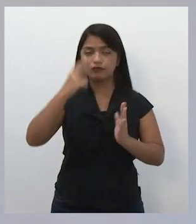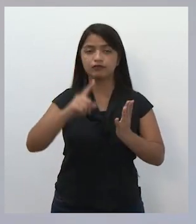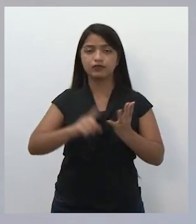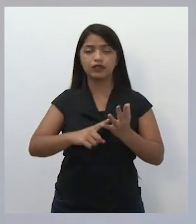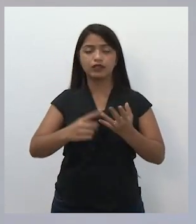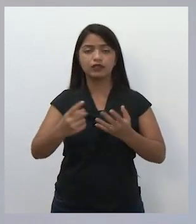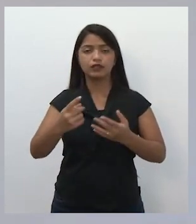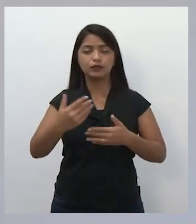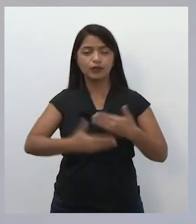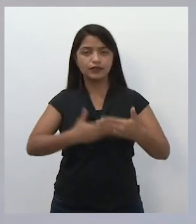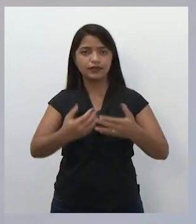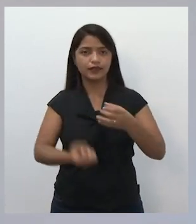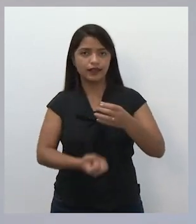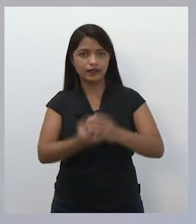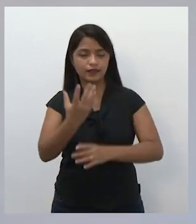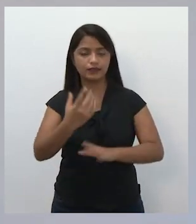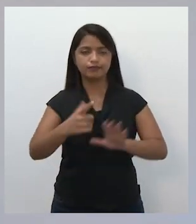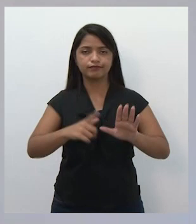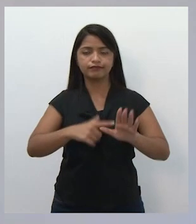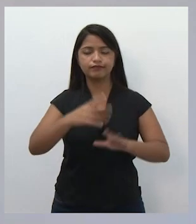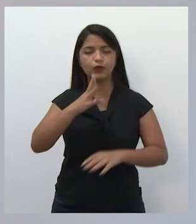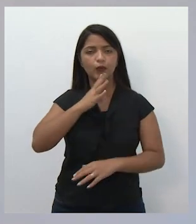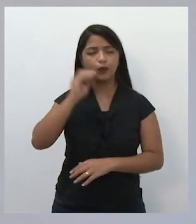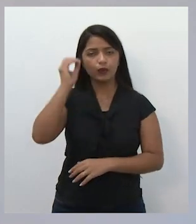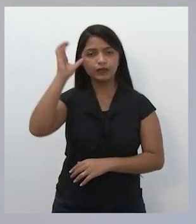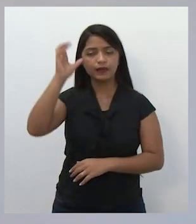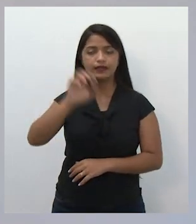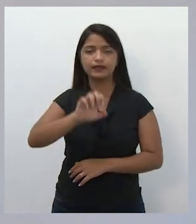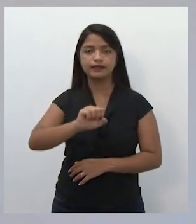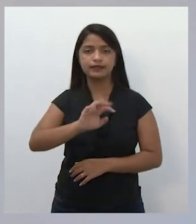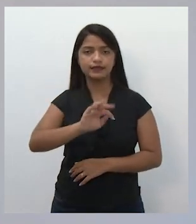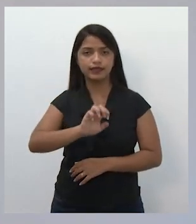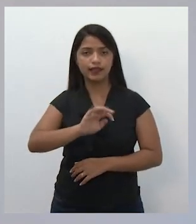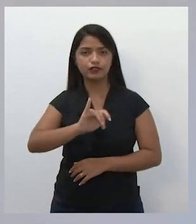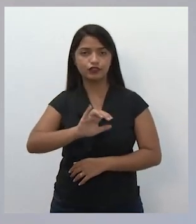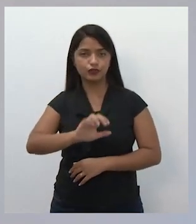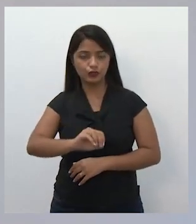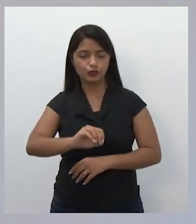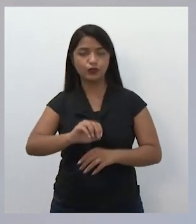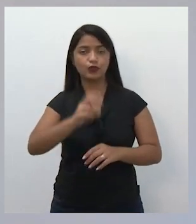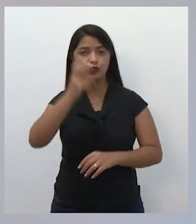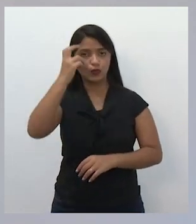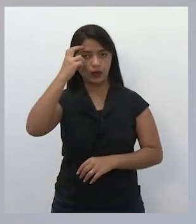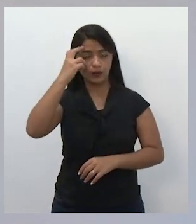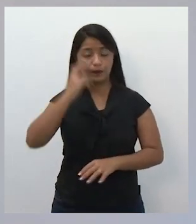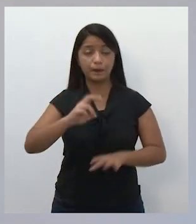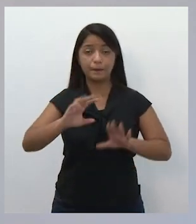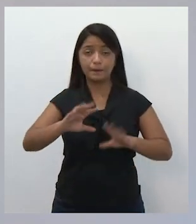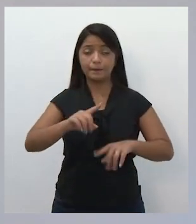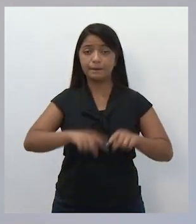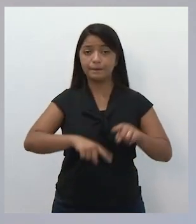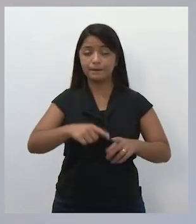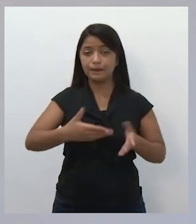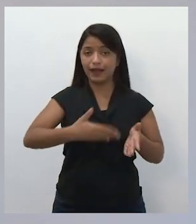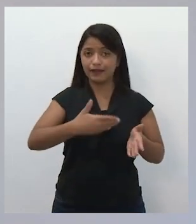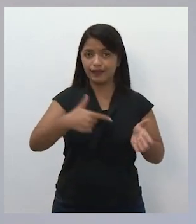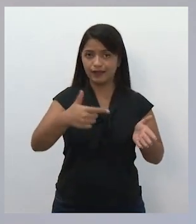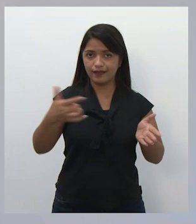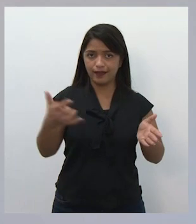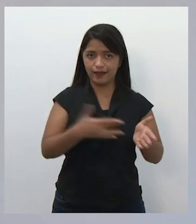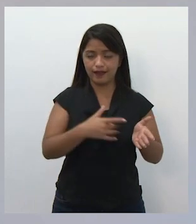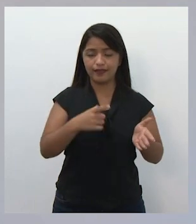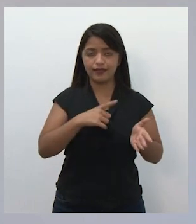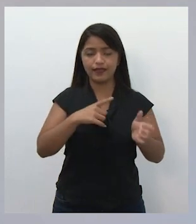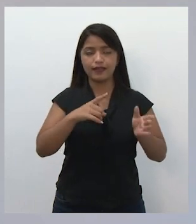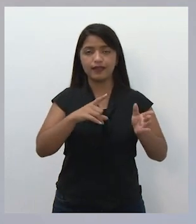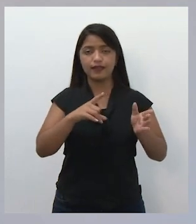estéticos e culturais. Só que dentro do material, na hora do caderno do professor, nós